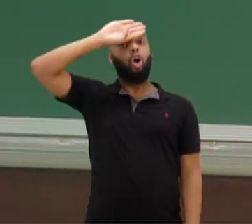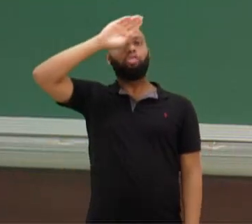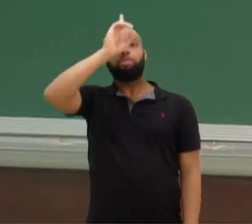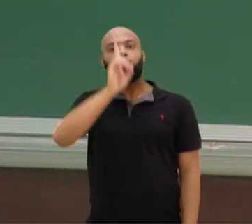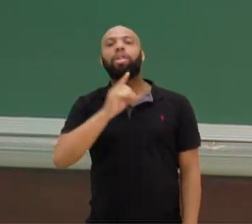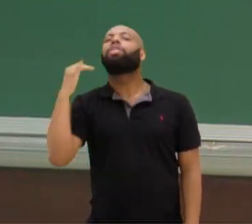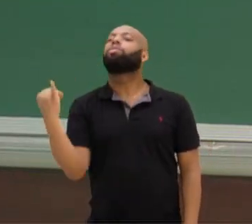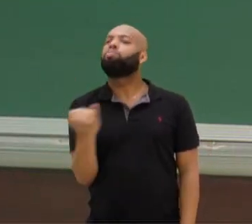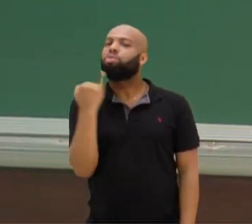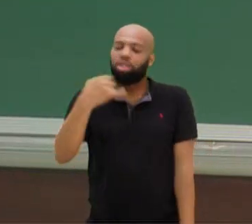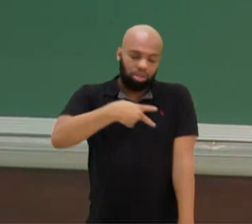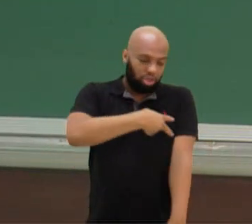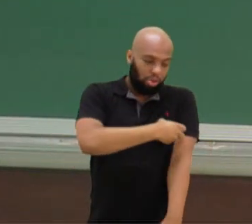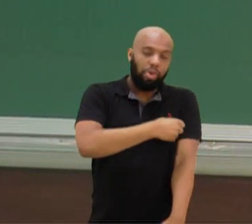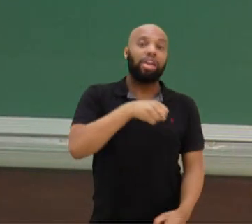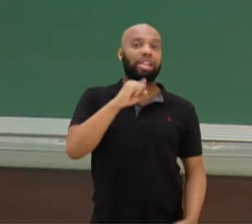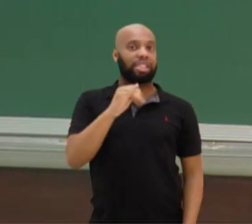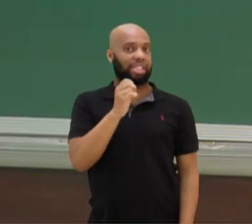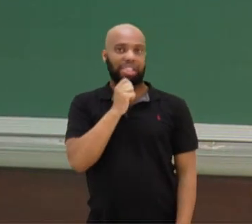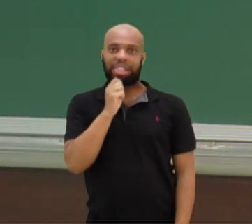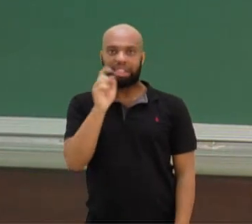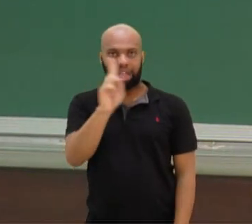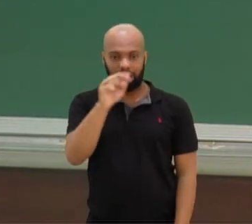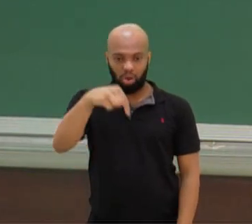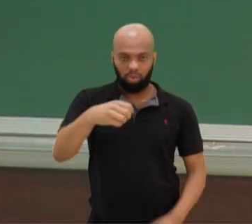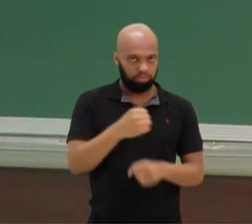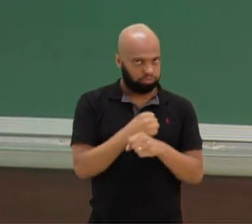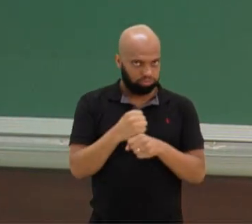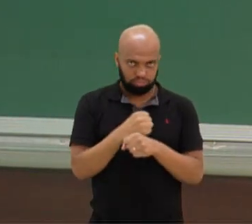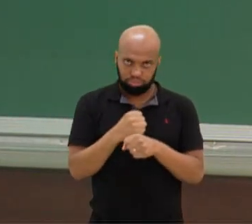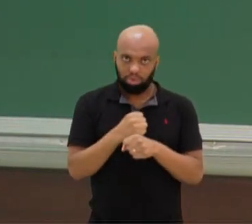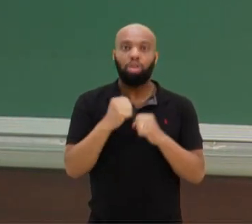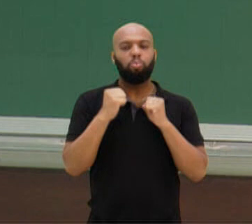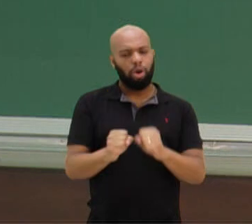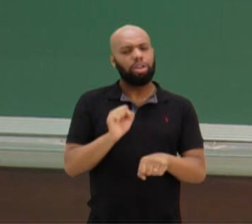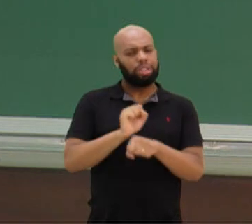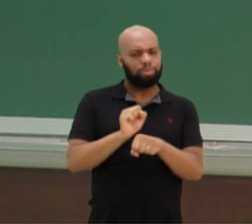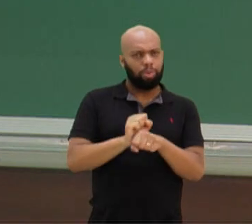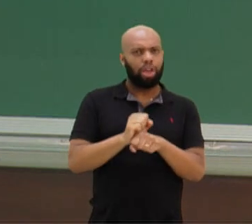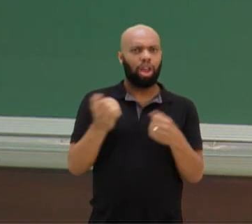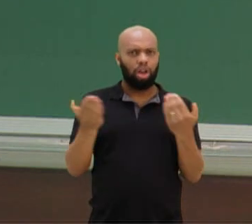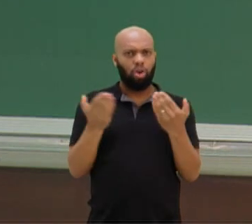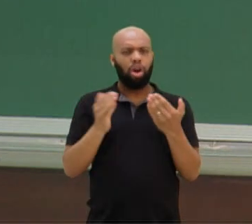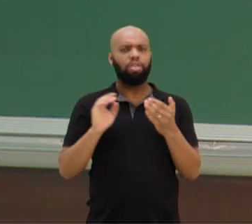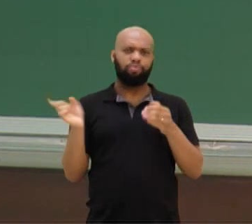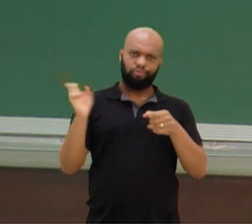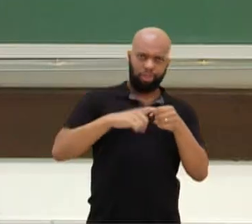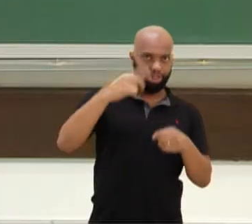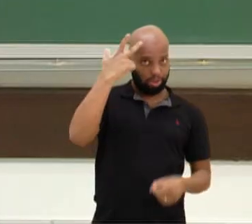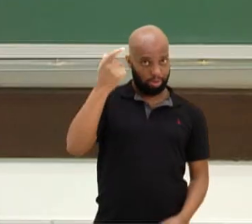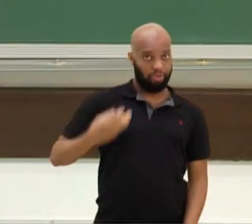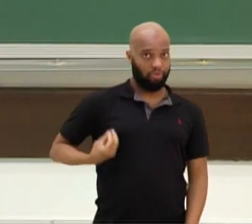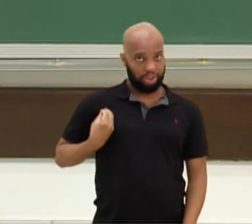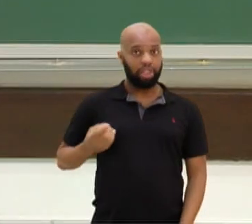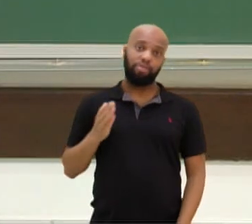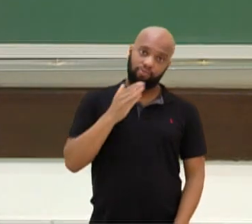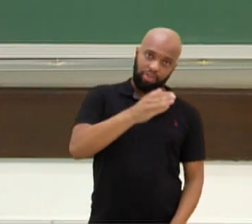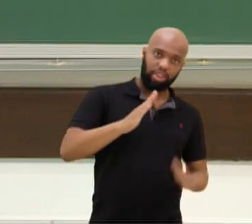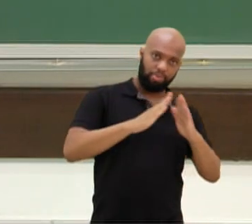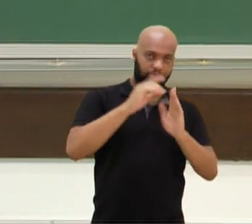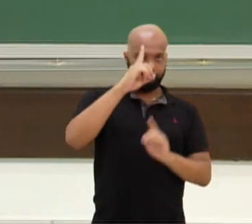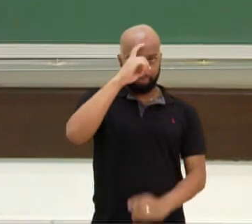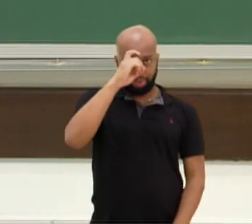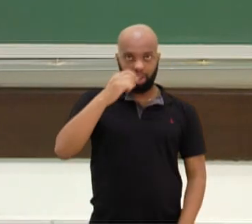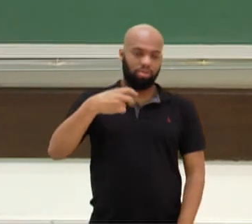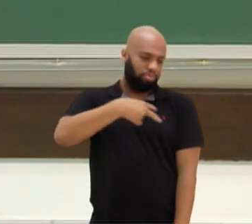você ir até o posto de saúde e tomar sua vacina, tá? Já a vacina da dengue, ela não é indicada para todo mundo. Ela só é indicada para